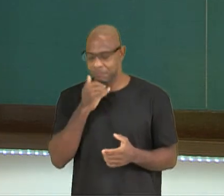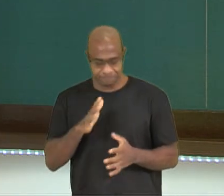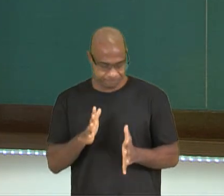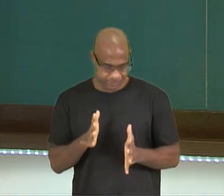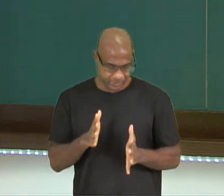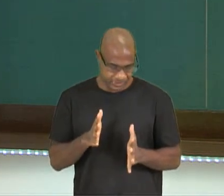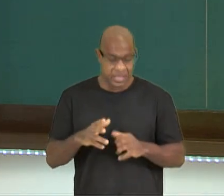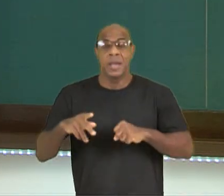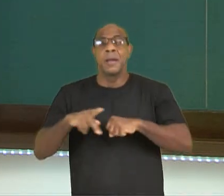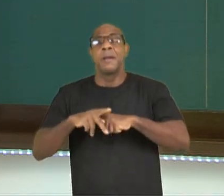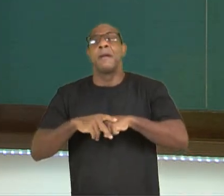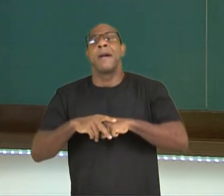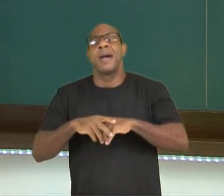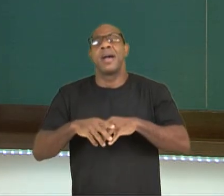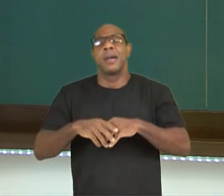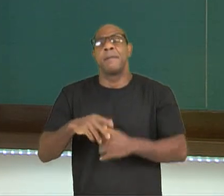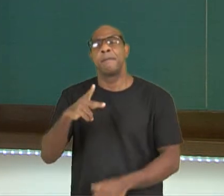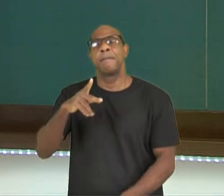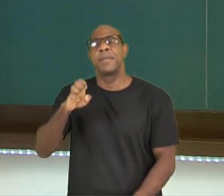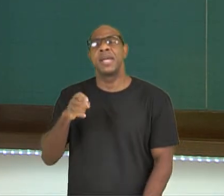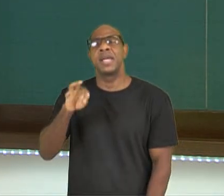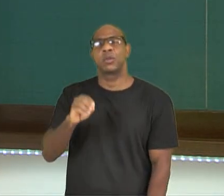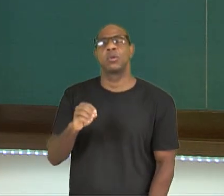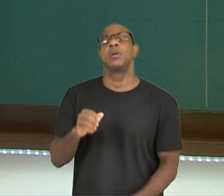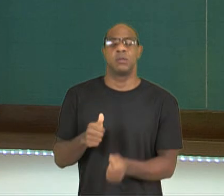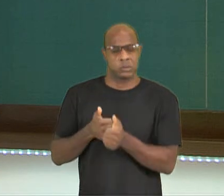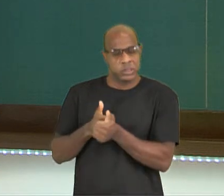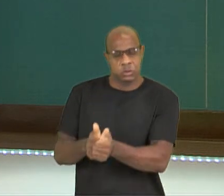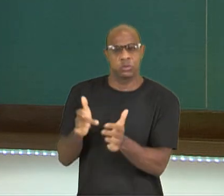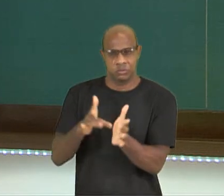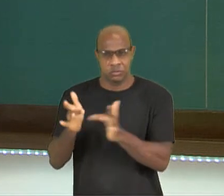dissipando, e vai formando